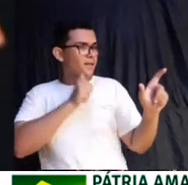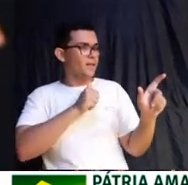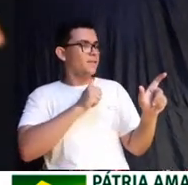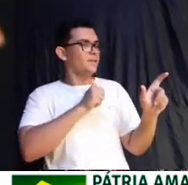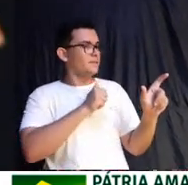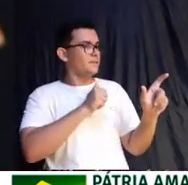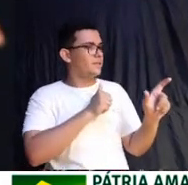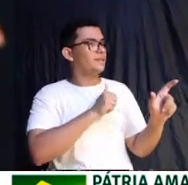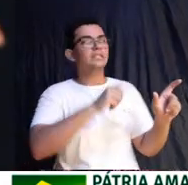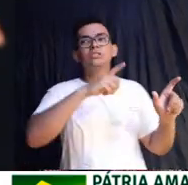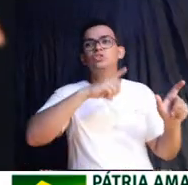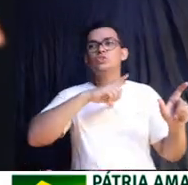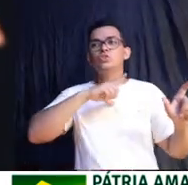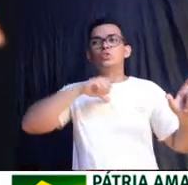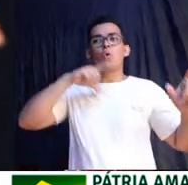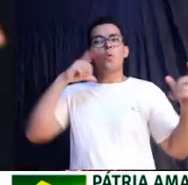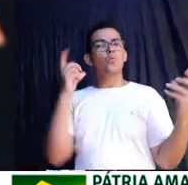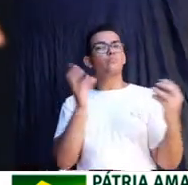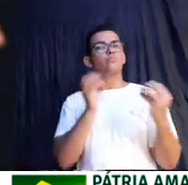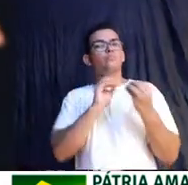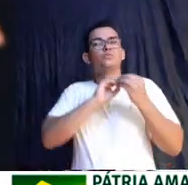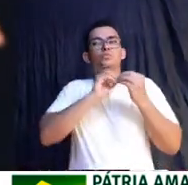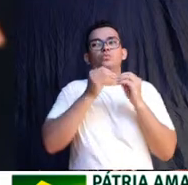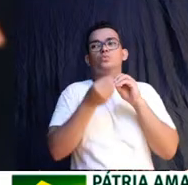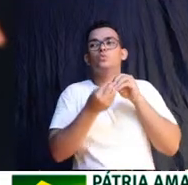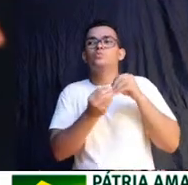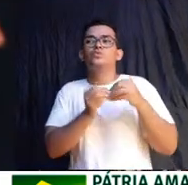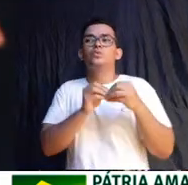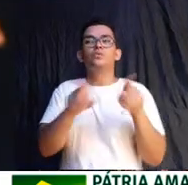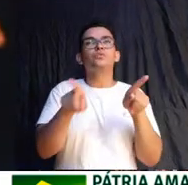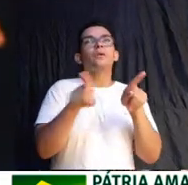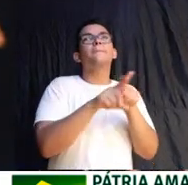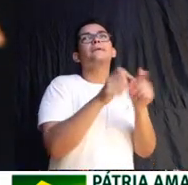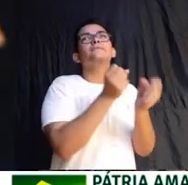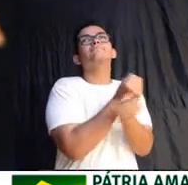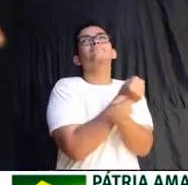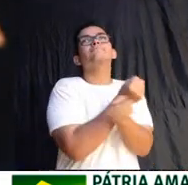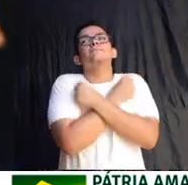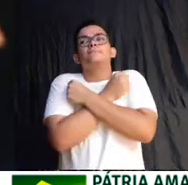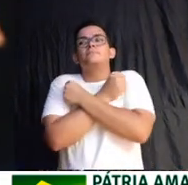me deu um beijo doce, me abraçou.